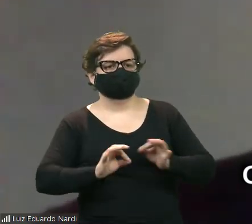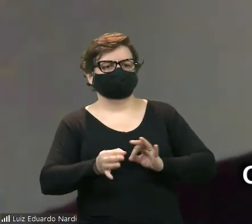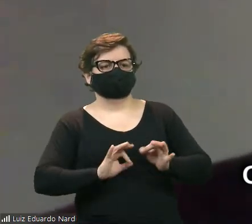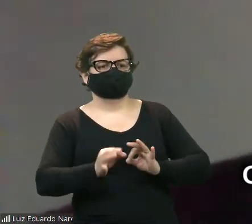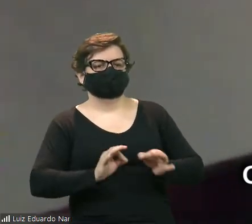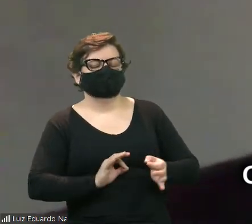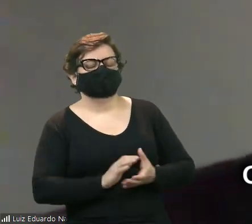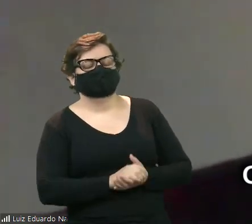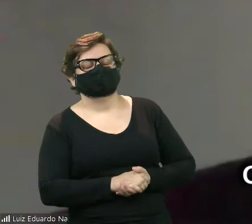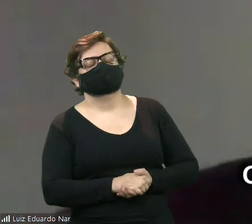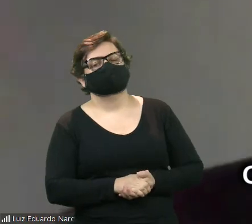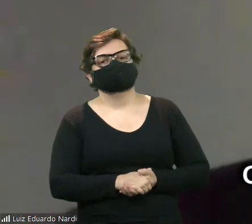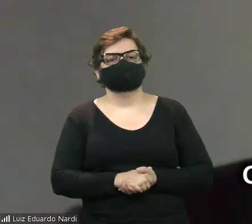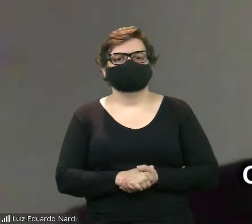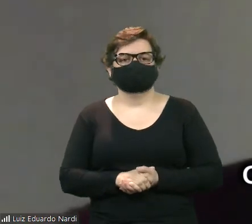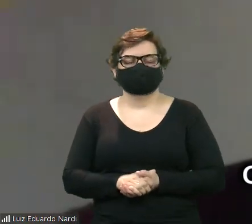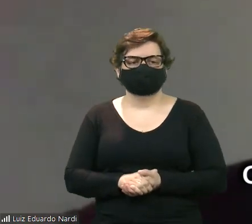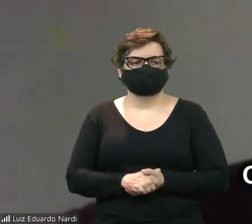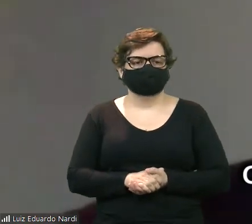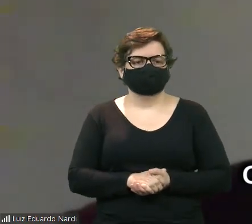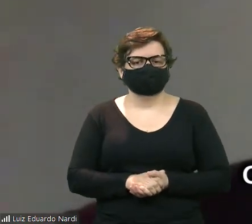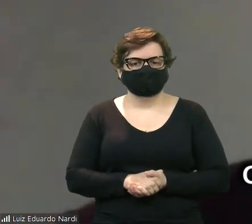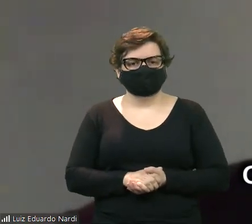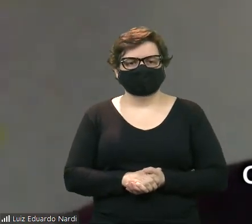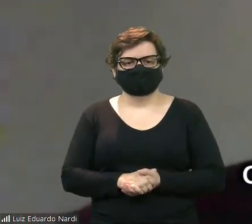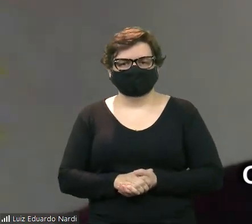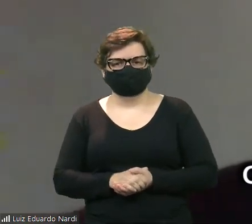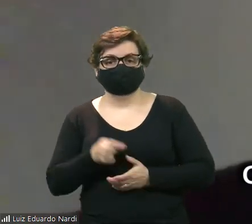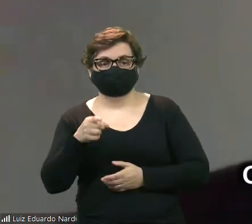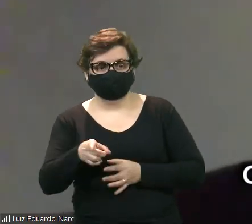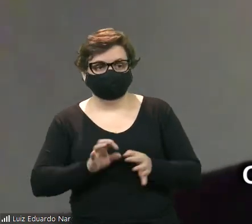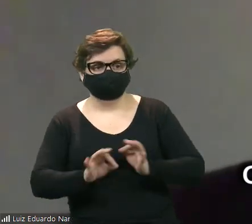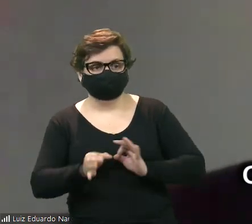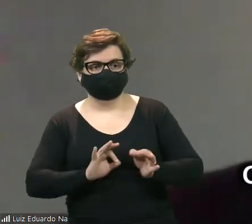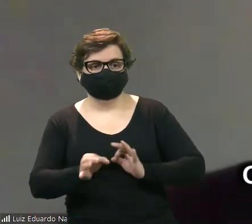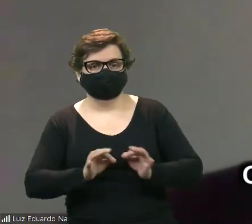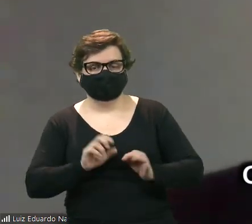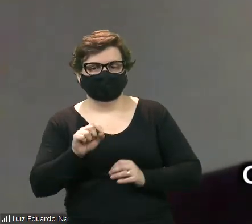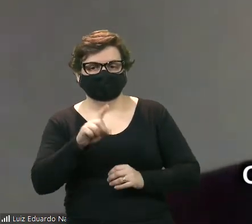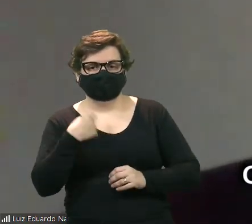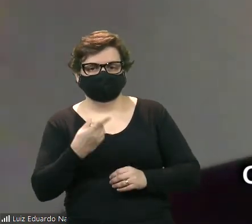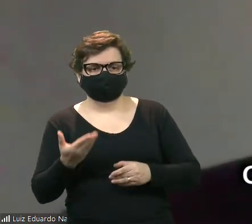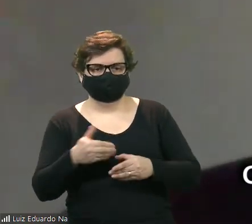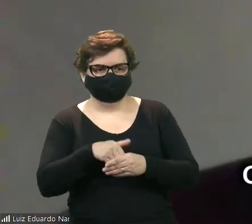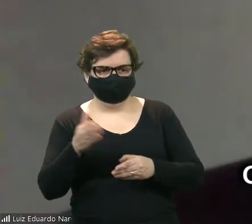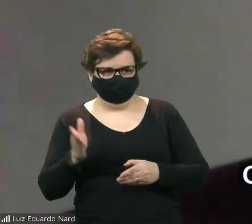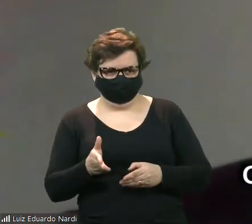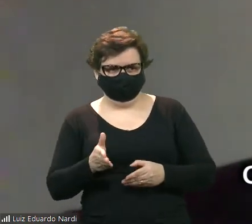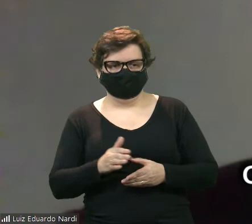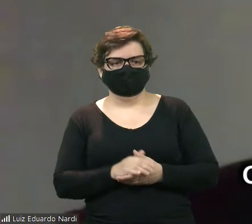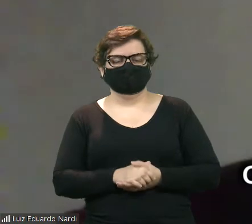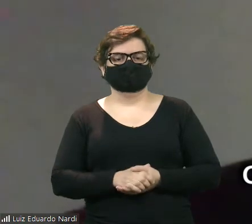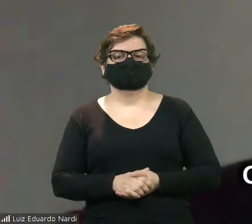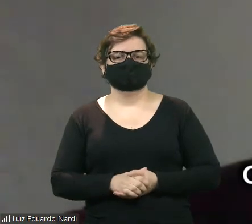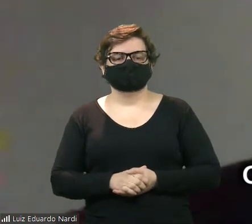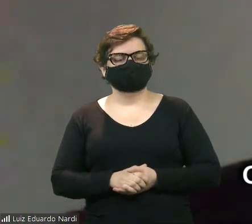eu acredito, não é? E quanto a esse projeto que nós votamos,